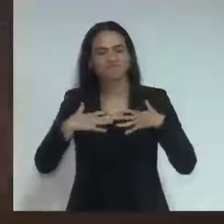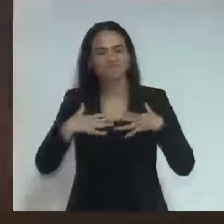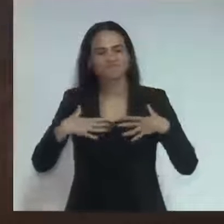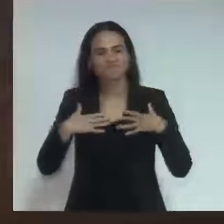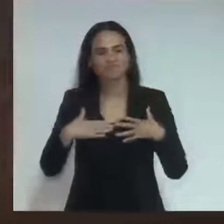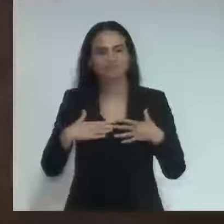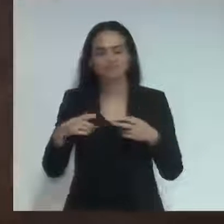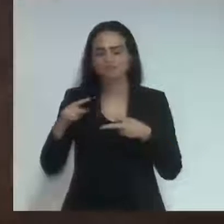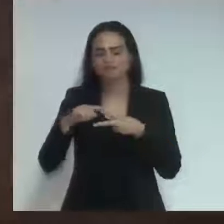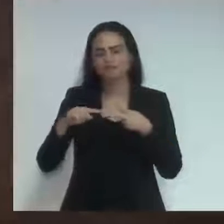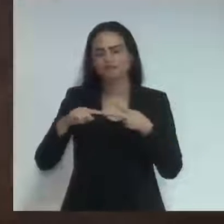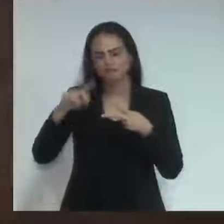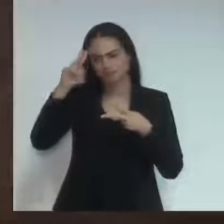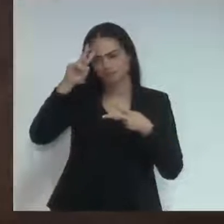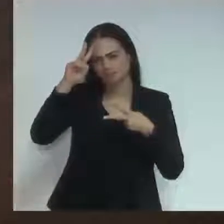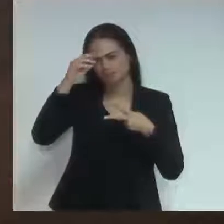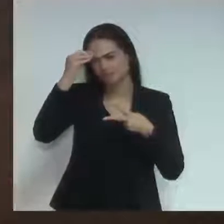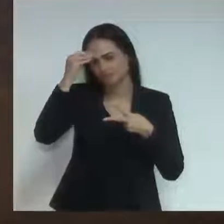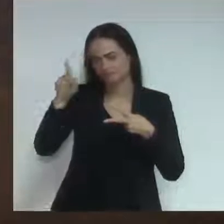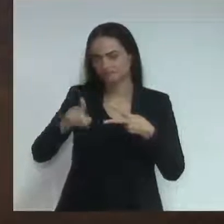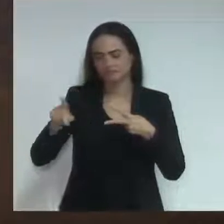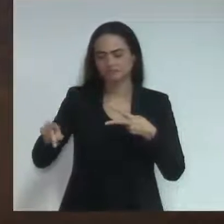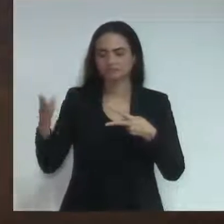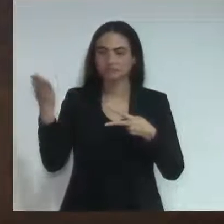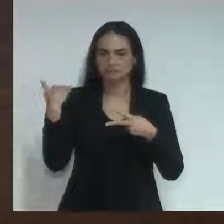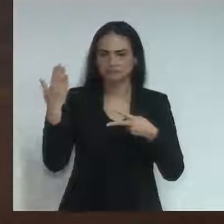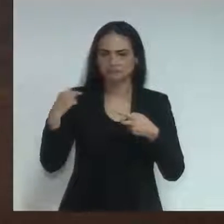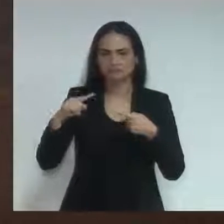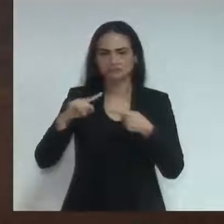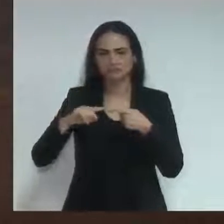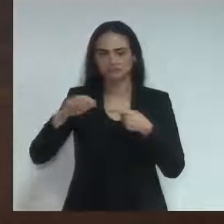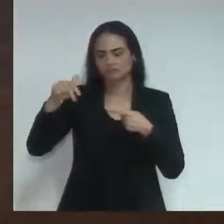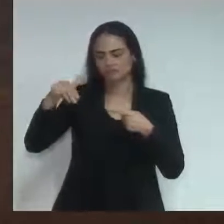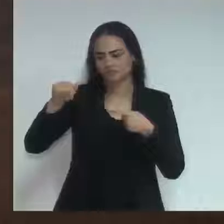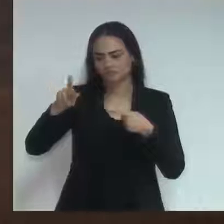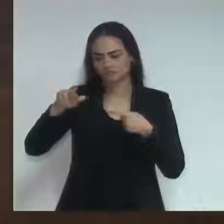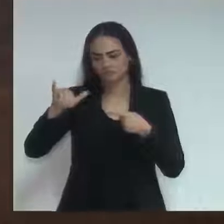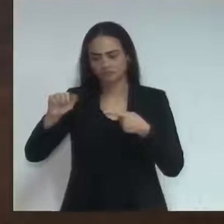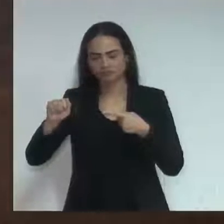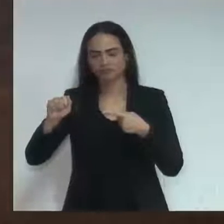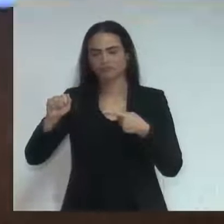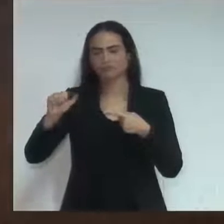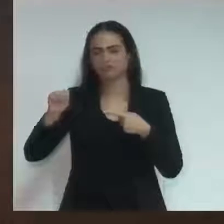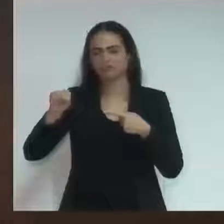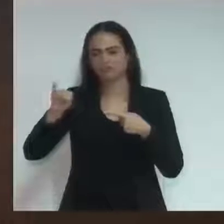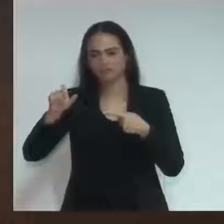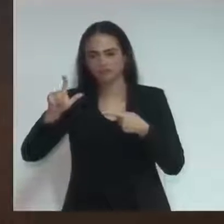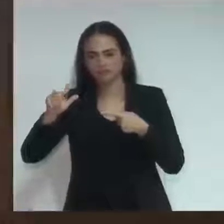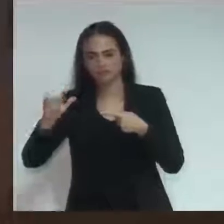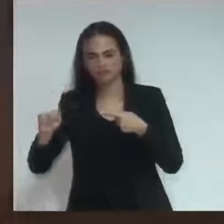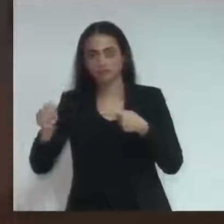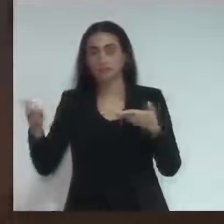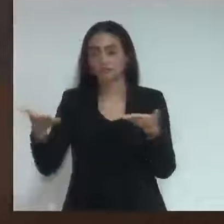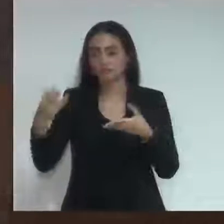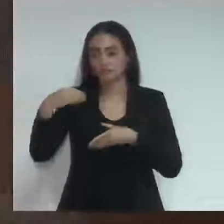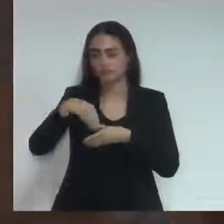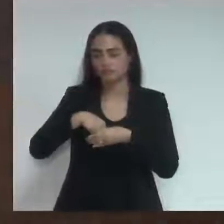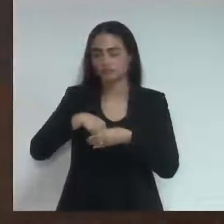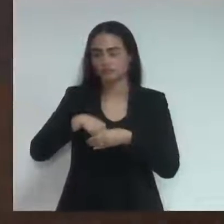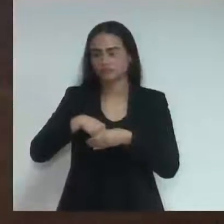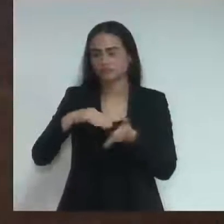foram minhas professoras, Dona Maria Silvia, que hoje trabalha na Secretaria de